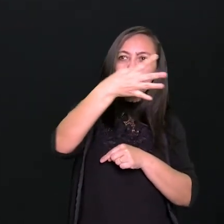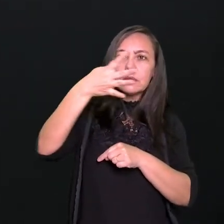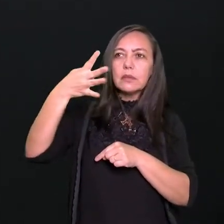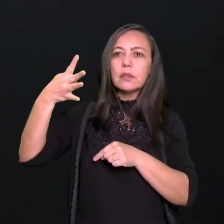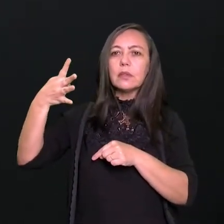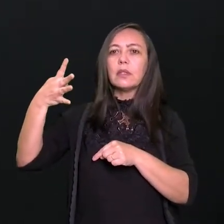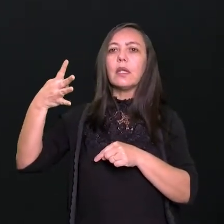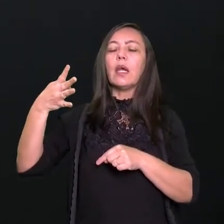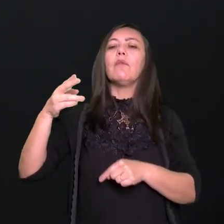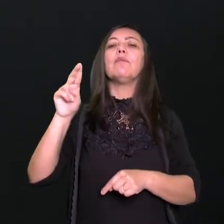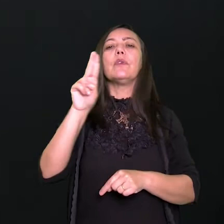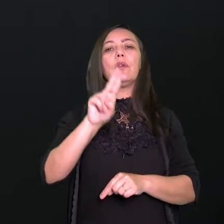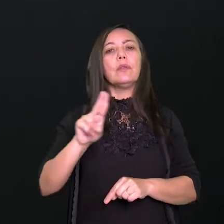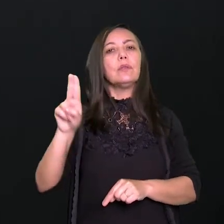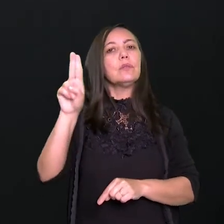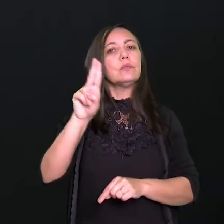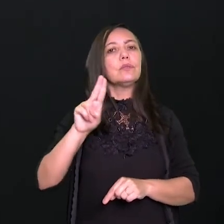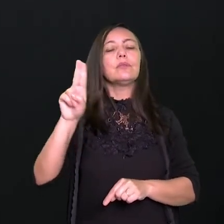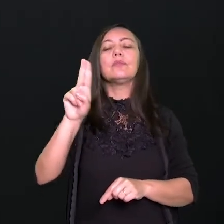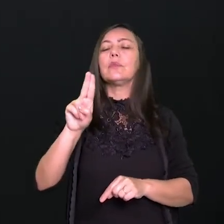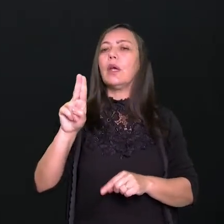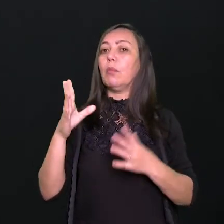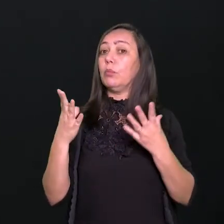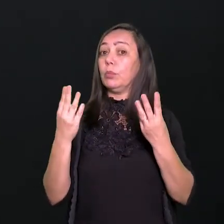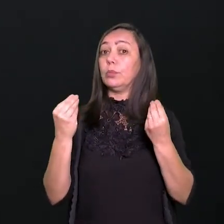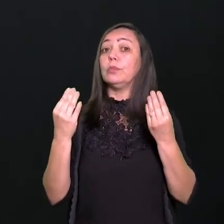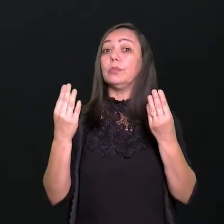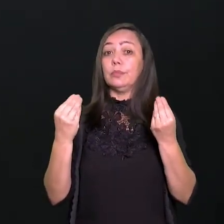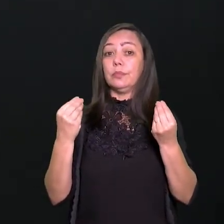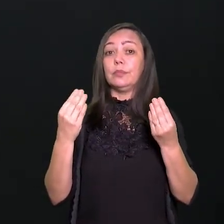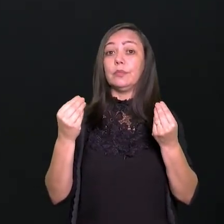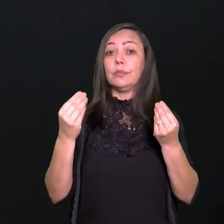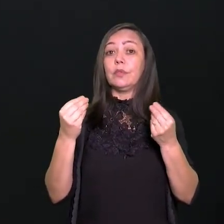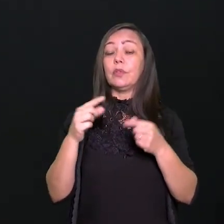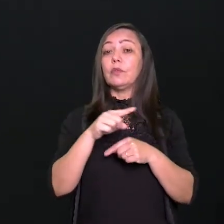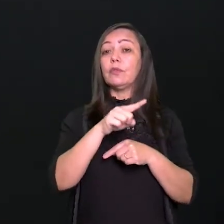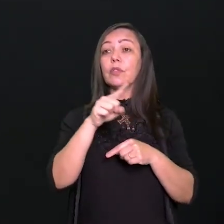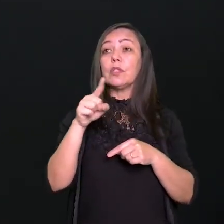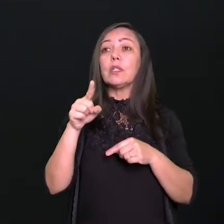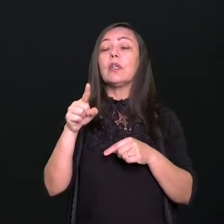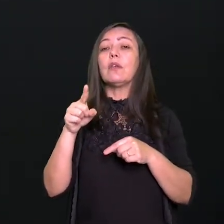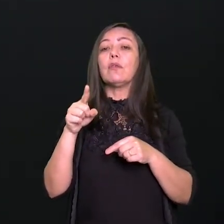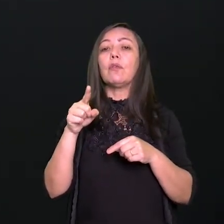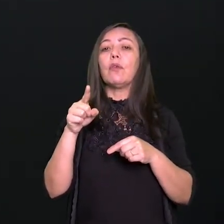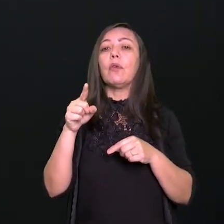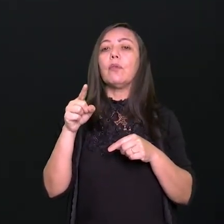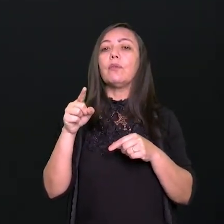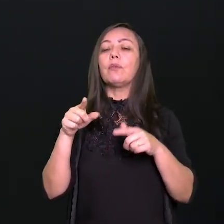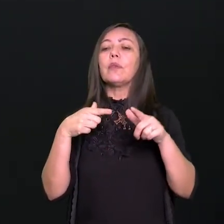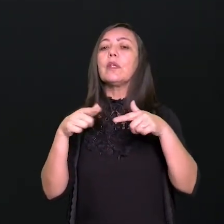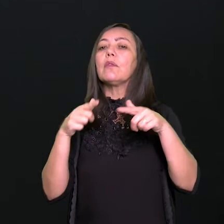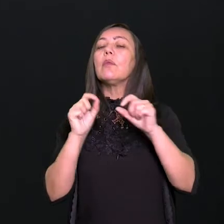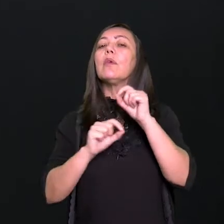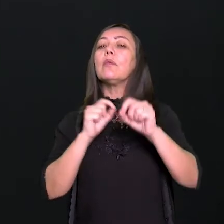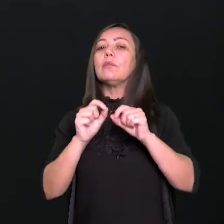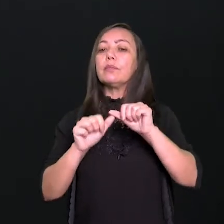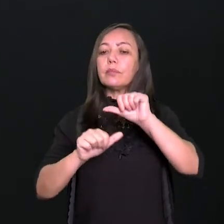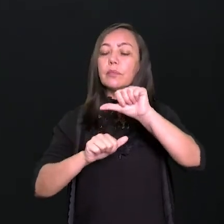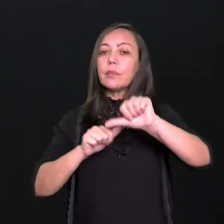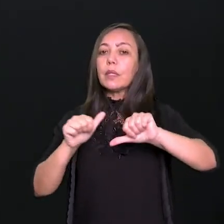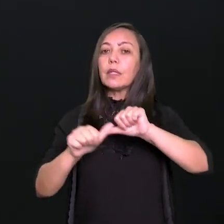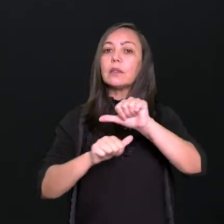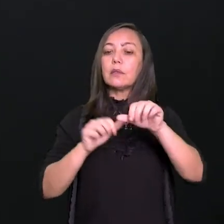vai ser bastante usada, bastante utilizada, na verdade, quando você for trabalhar a